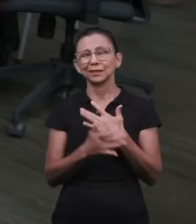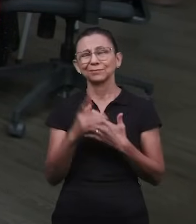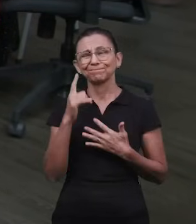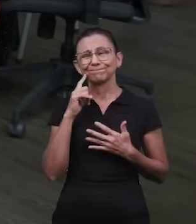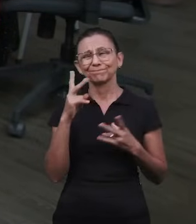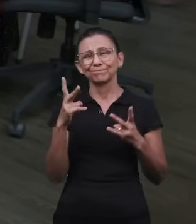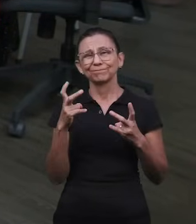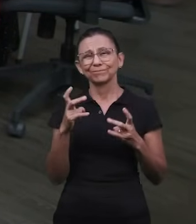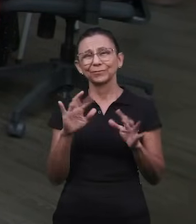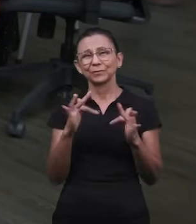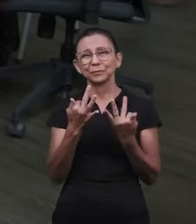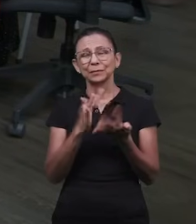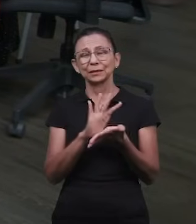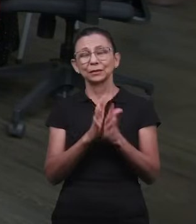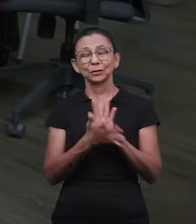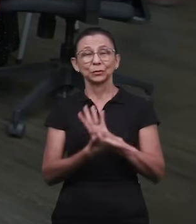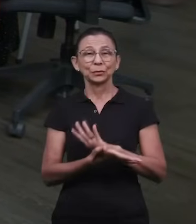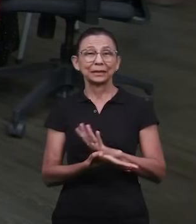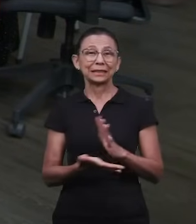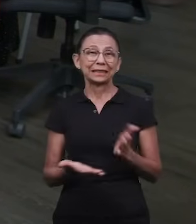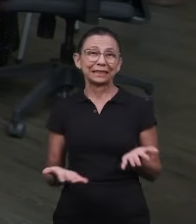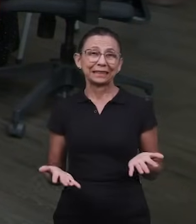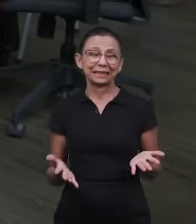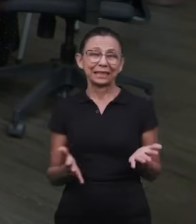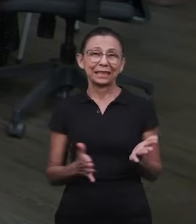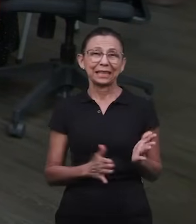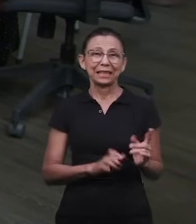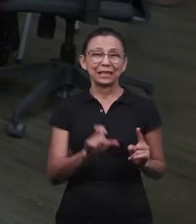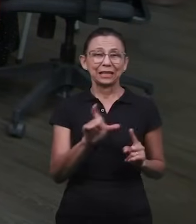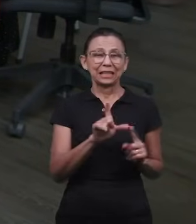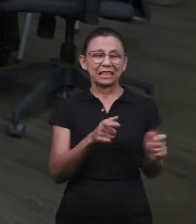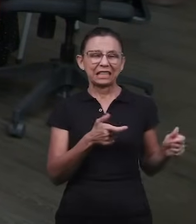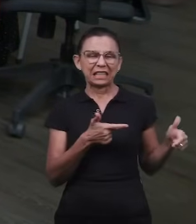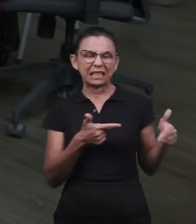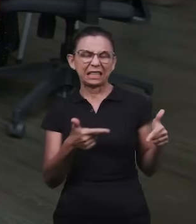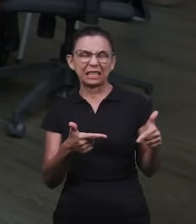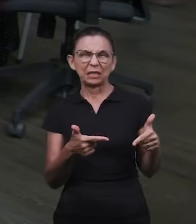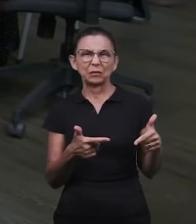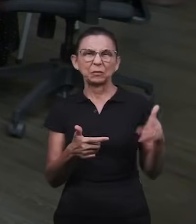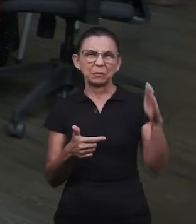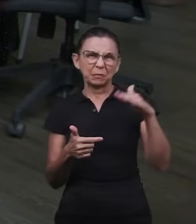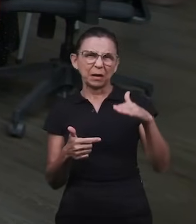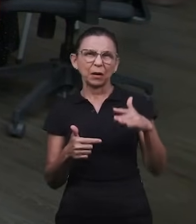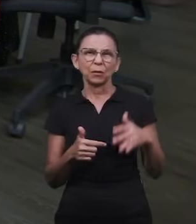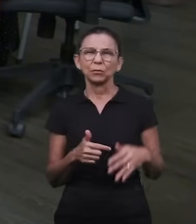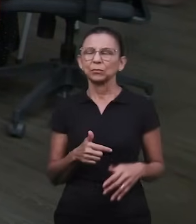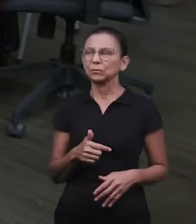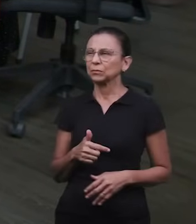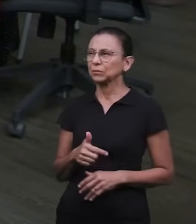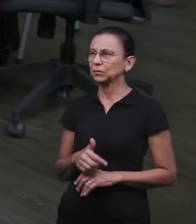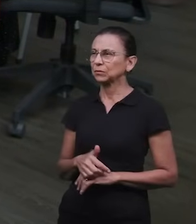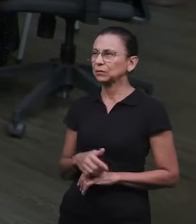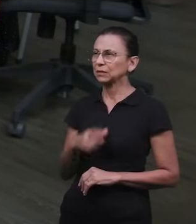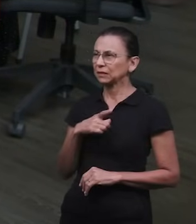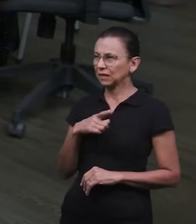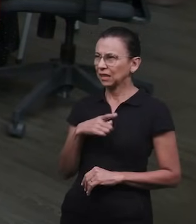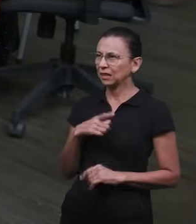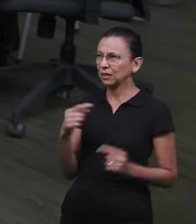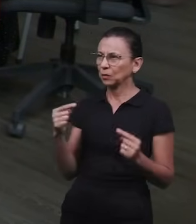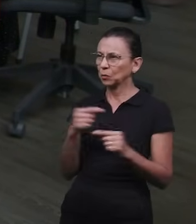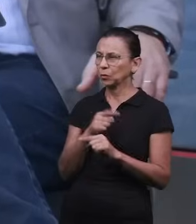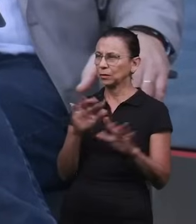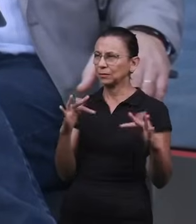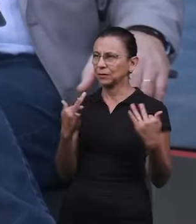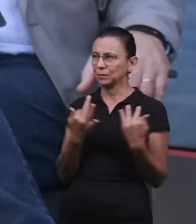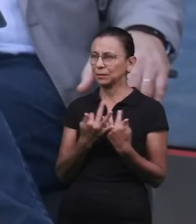famílias sendo destruídas, né, pelo pecado. Há uma ação maligna contra a família como projeto de Deus? Bem,